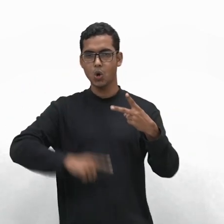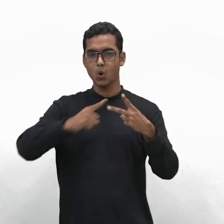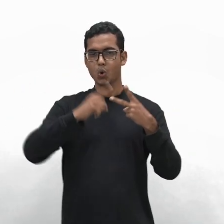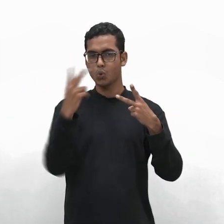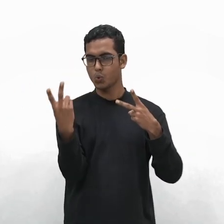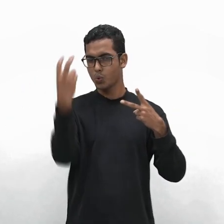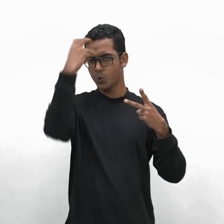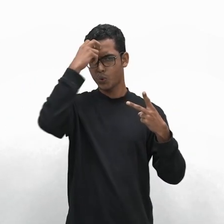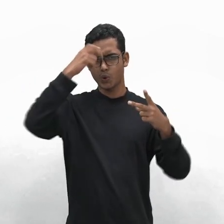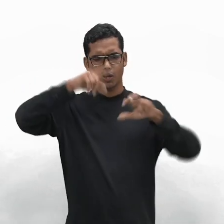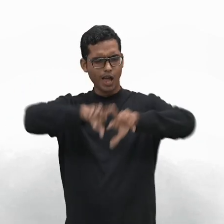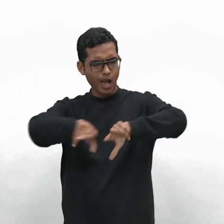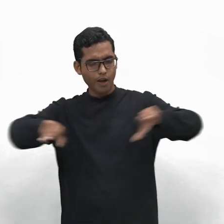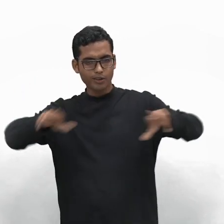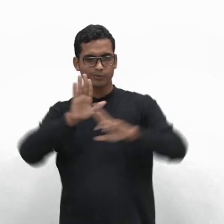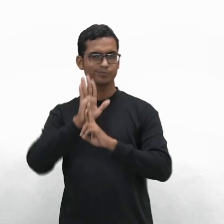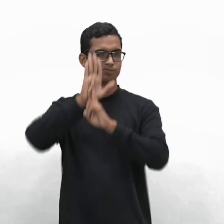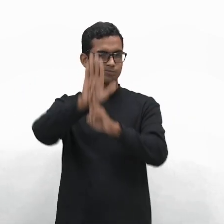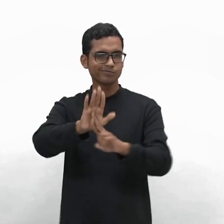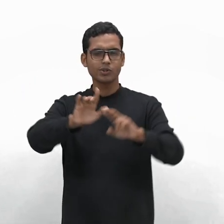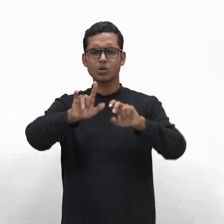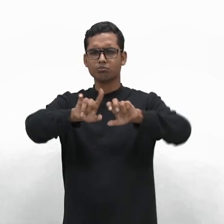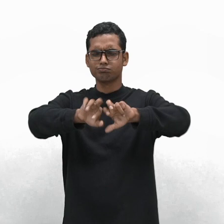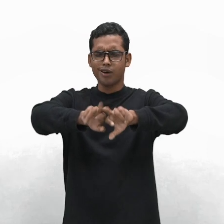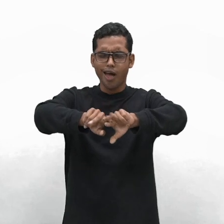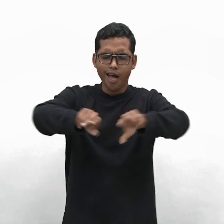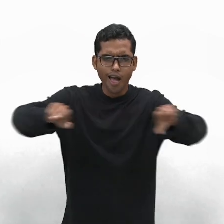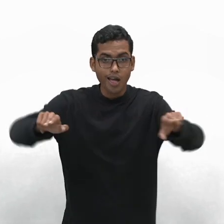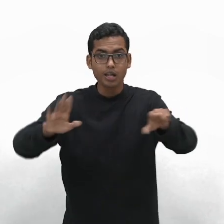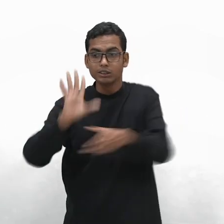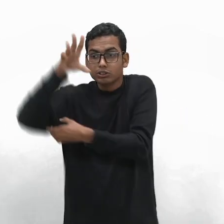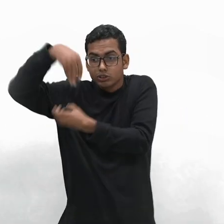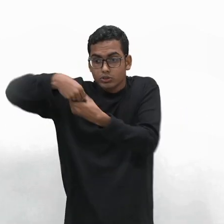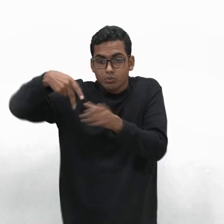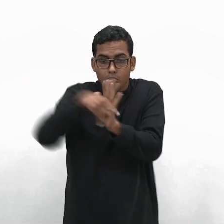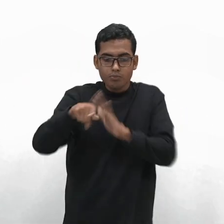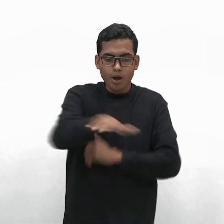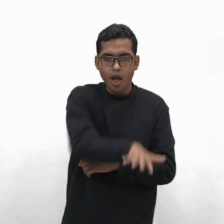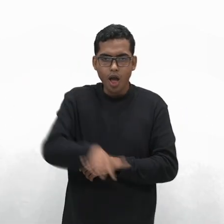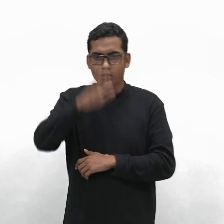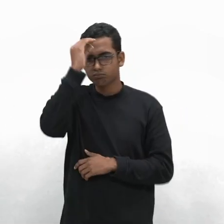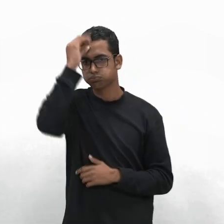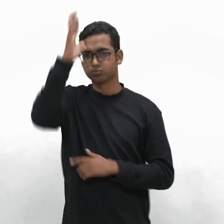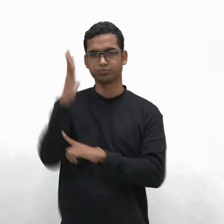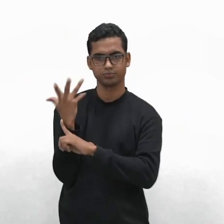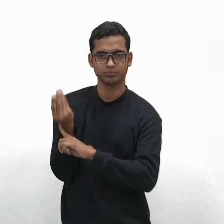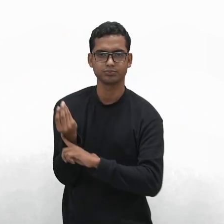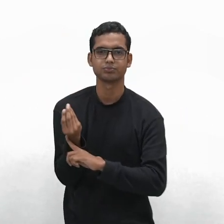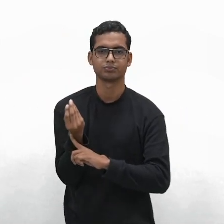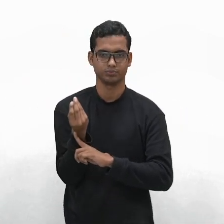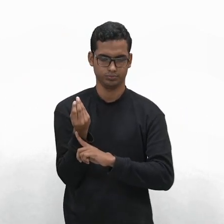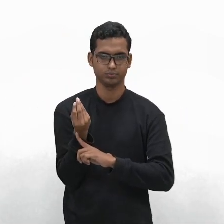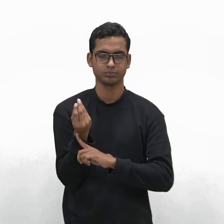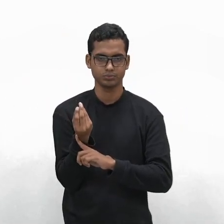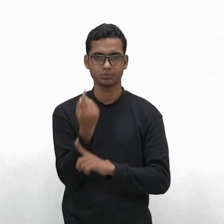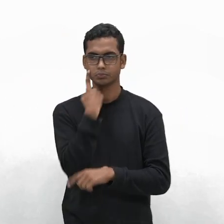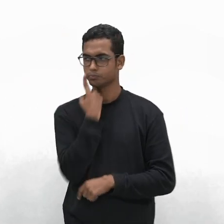essa pluralidade, não é verdade? Dentro dos conhecimentos que envolve a arte. Eu trouxe para vocês